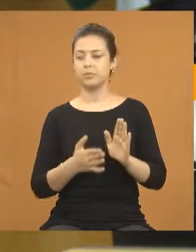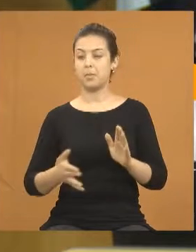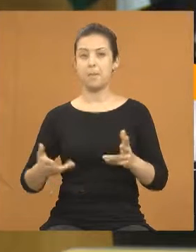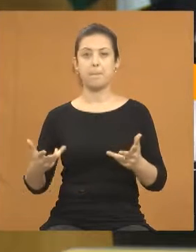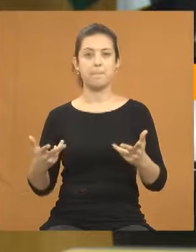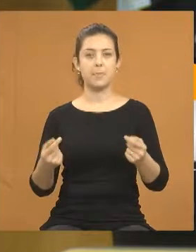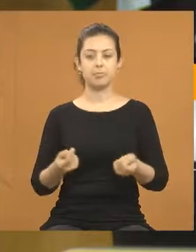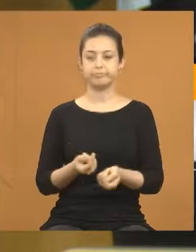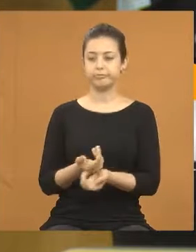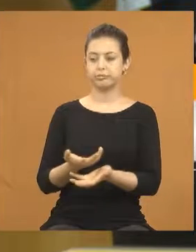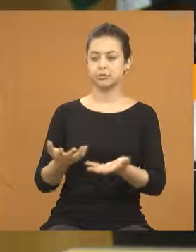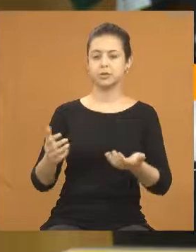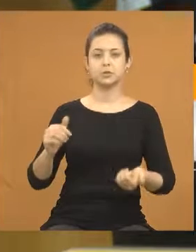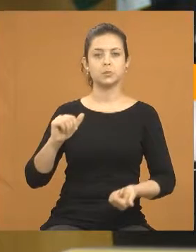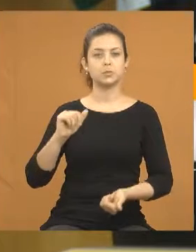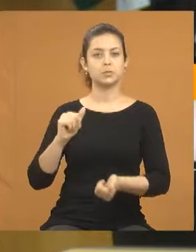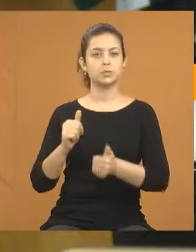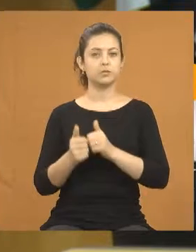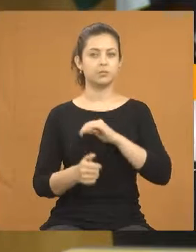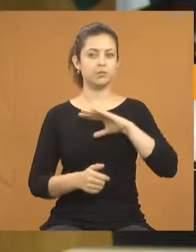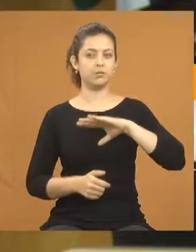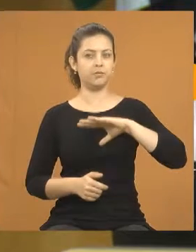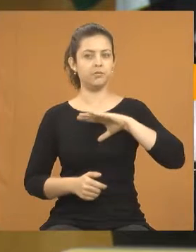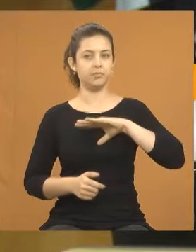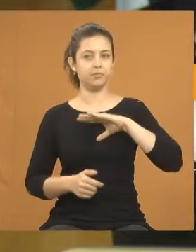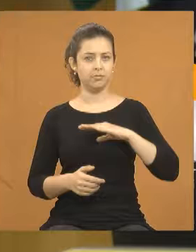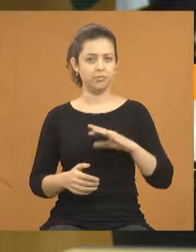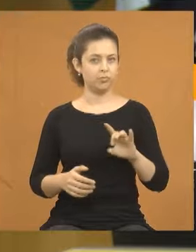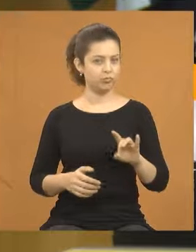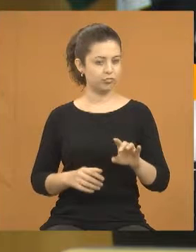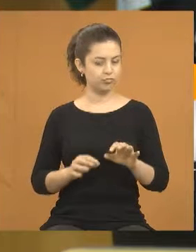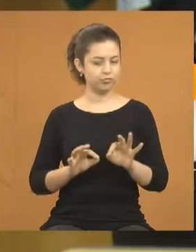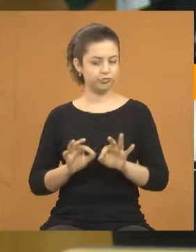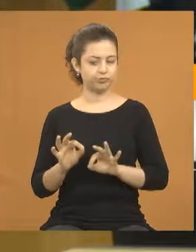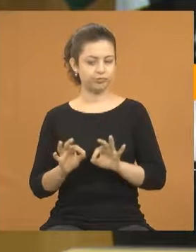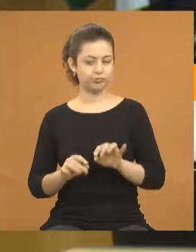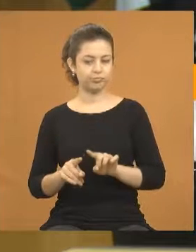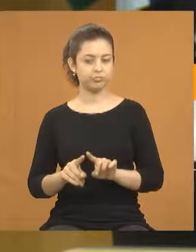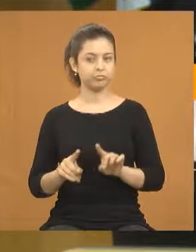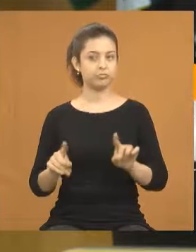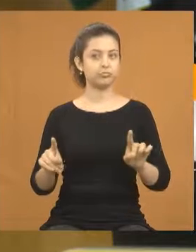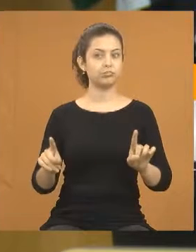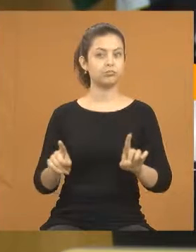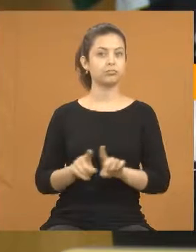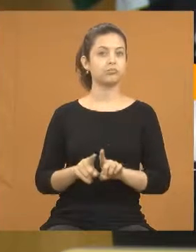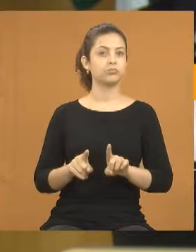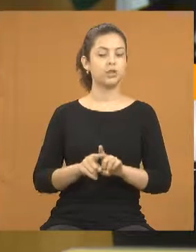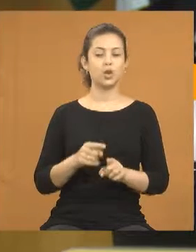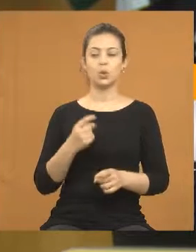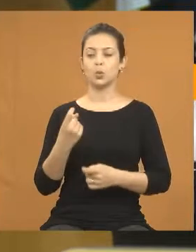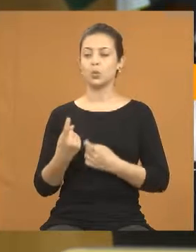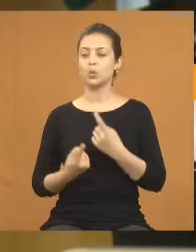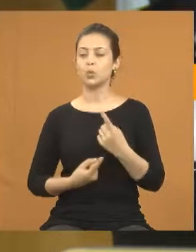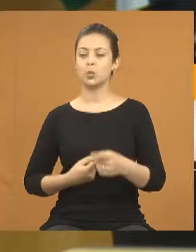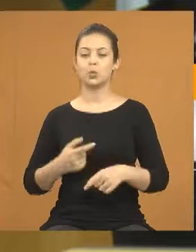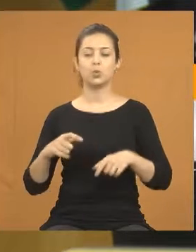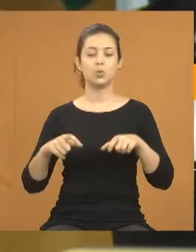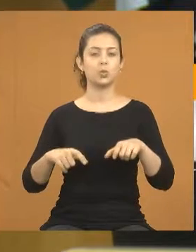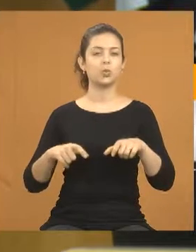melhor para o esporte na nossa cidade. Não só a reforma, mas também alguns campos que a